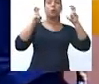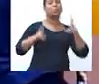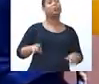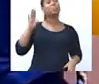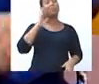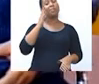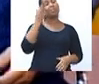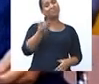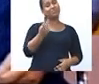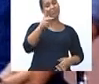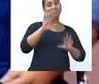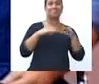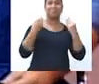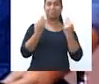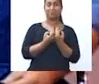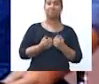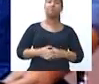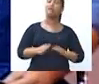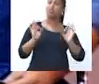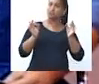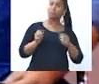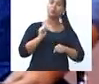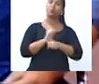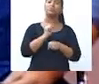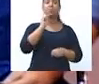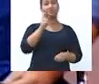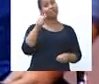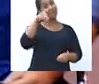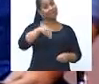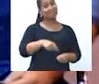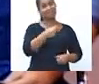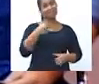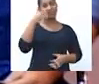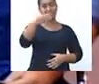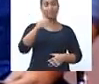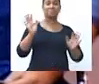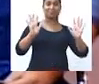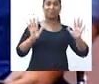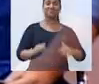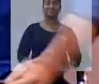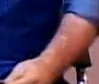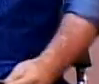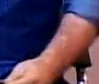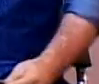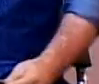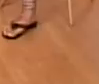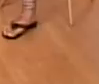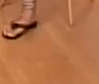interessante para você e para sua família. É isso mesmo. A gente espera você aqui na próxima semana. Até mais.